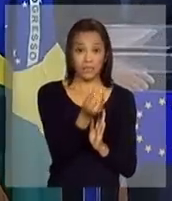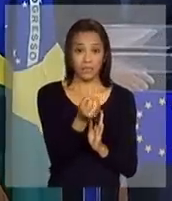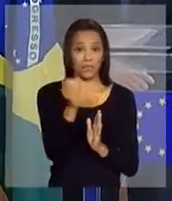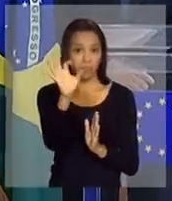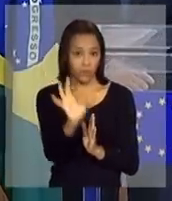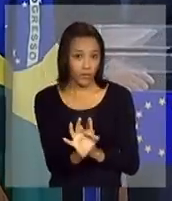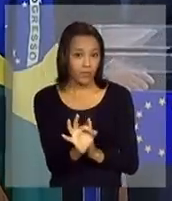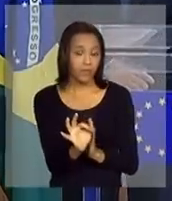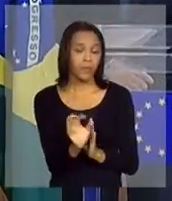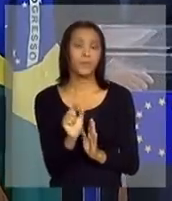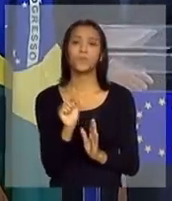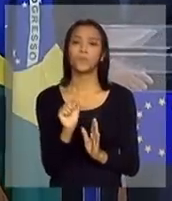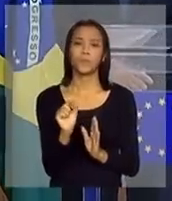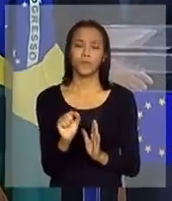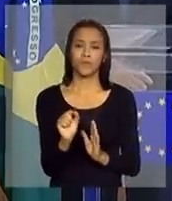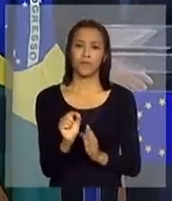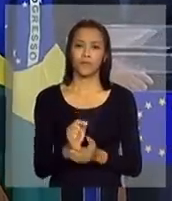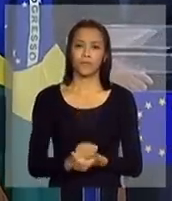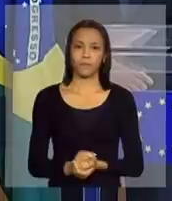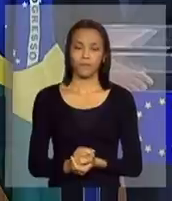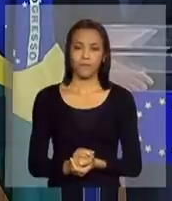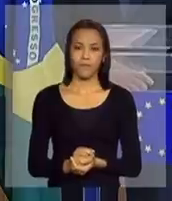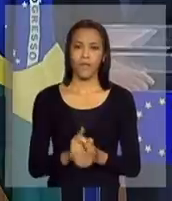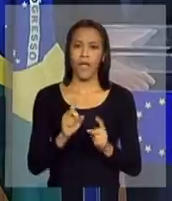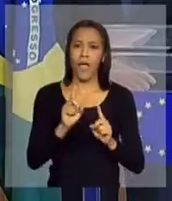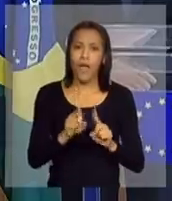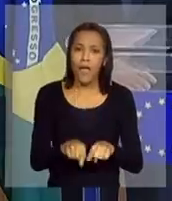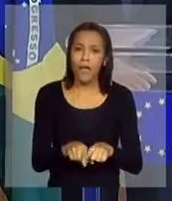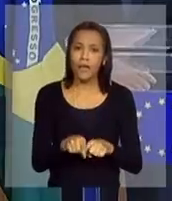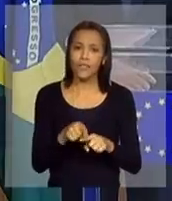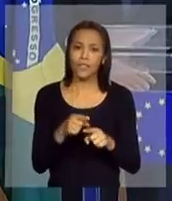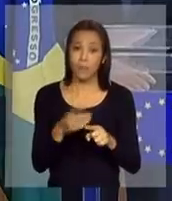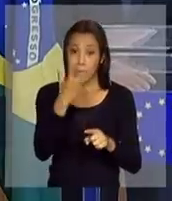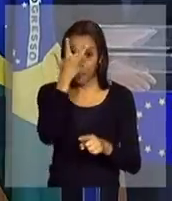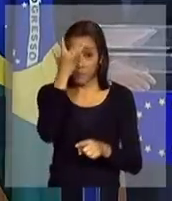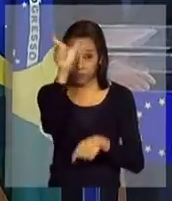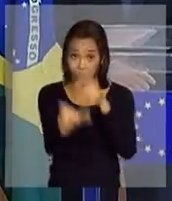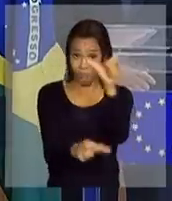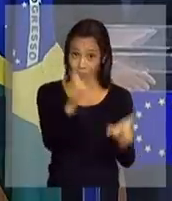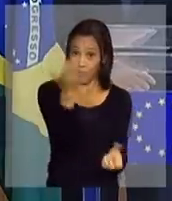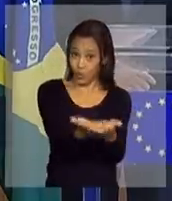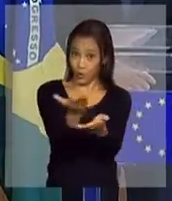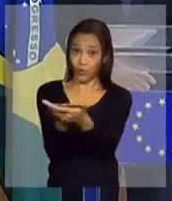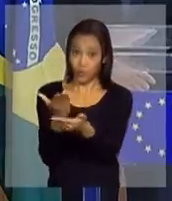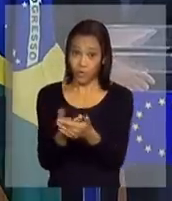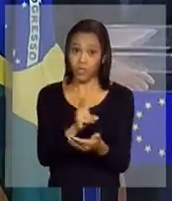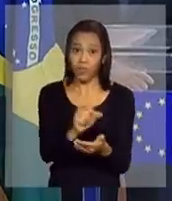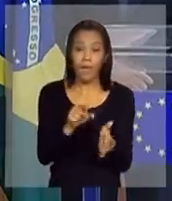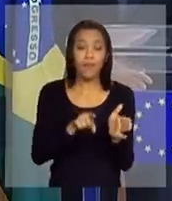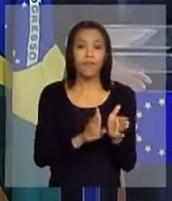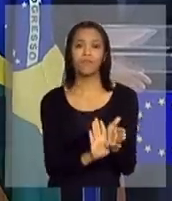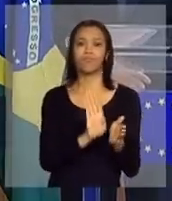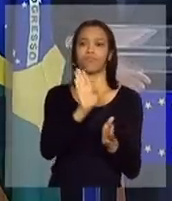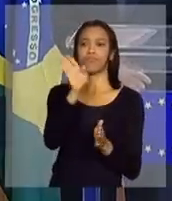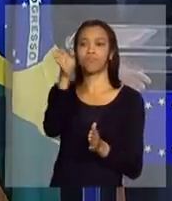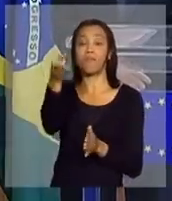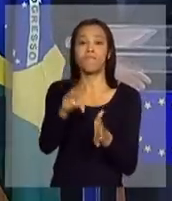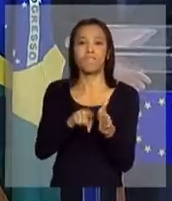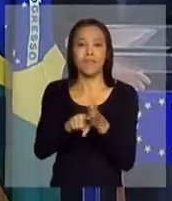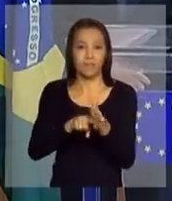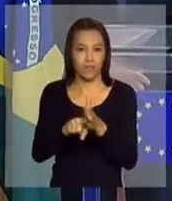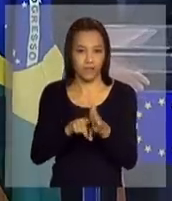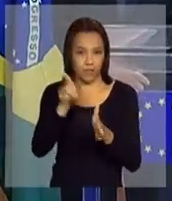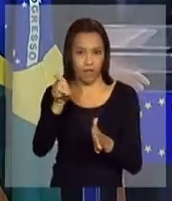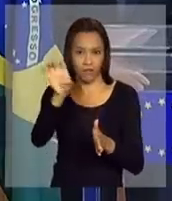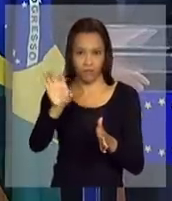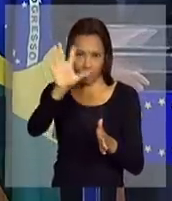60% referem-se a estudantes que vão realizar estudos na